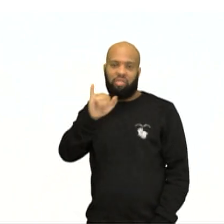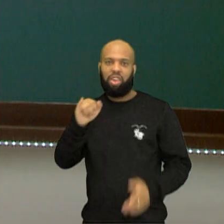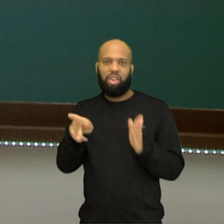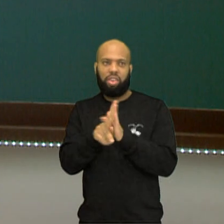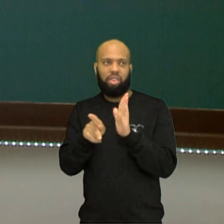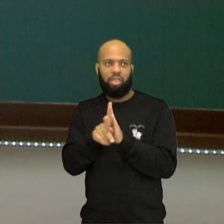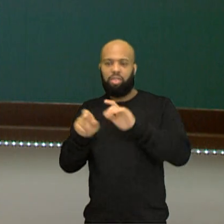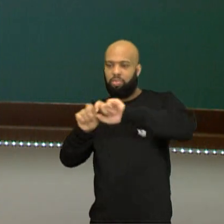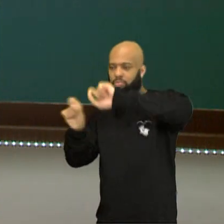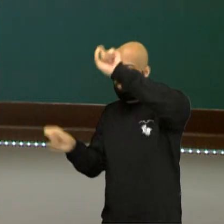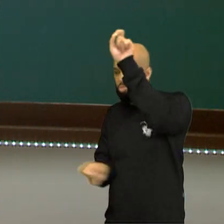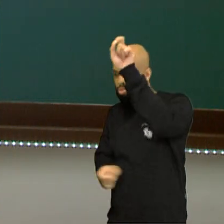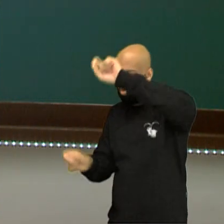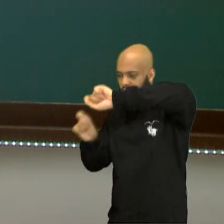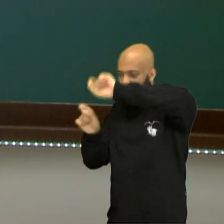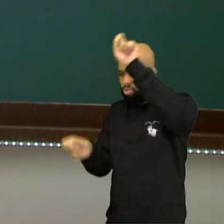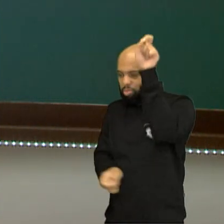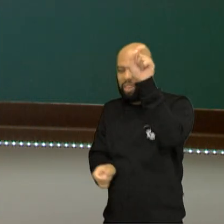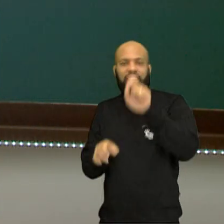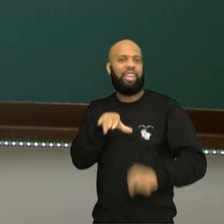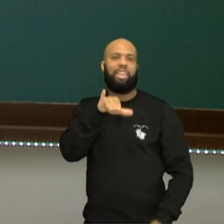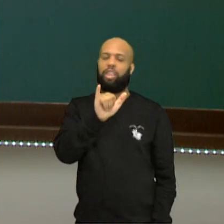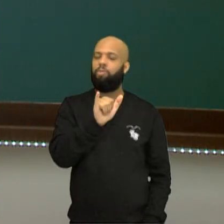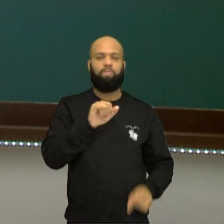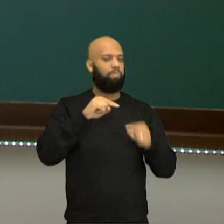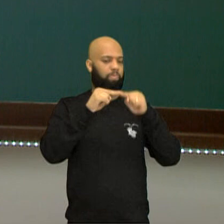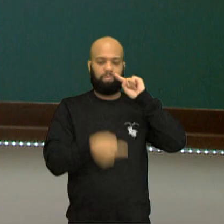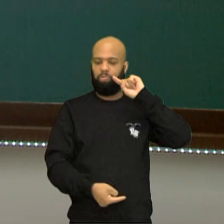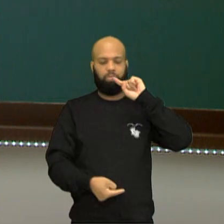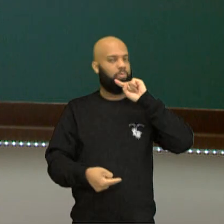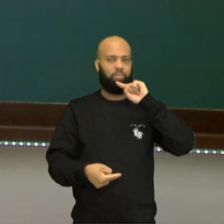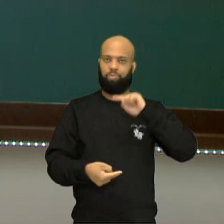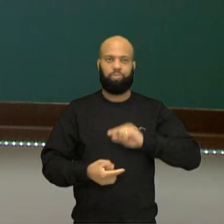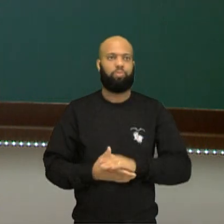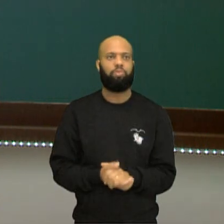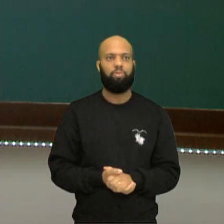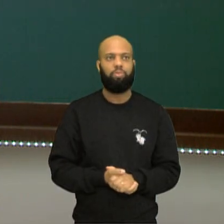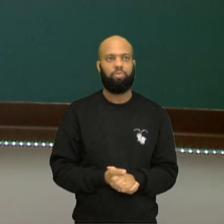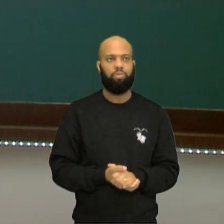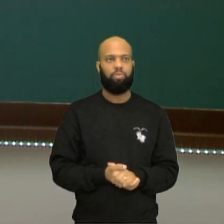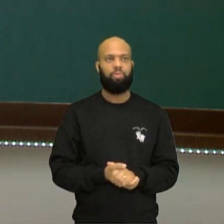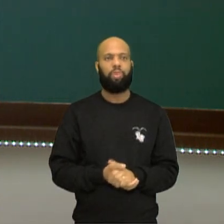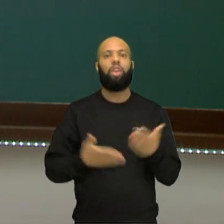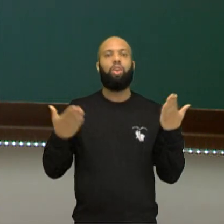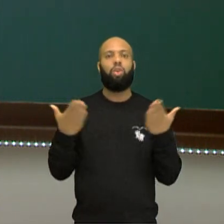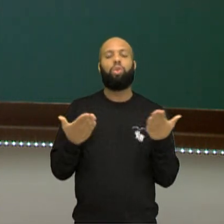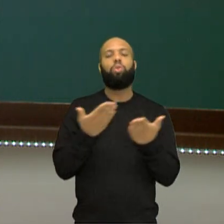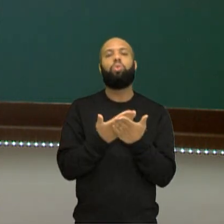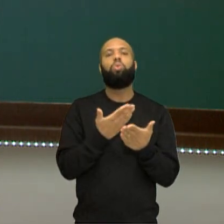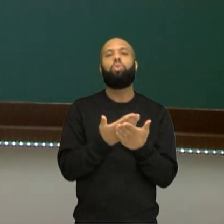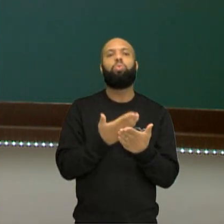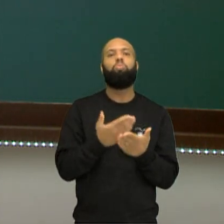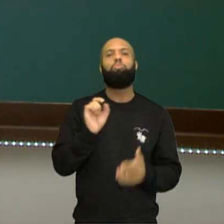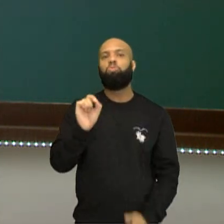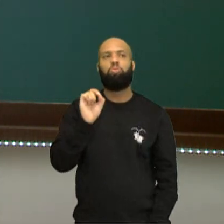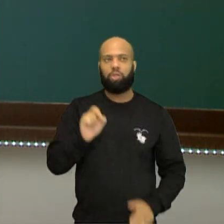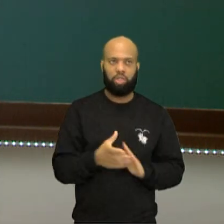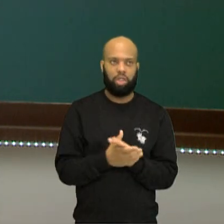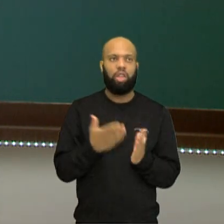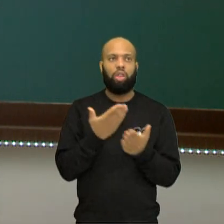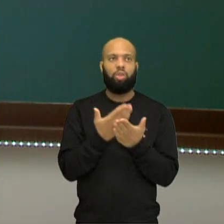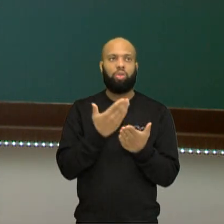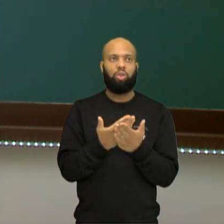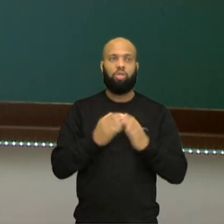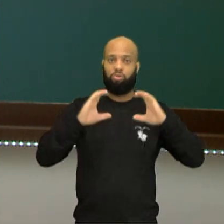eixo y, em que essa função tangente não é definida, tá bom? Então, na aula de hoje nós vimos aí